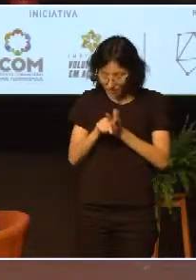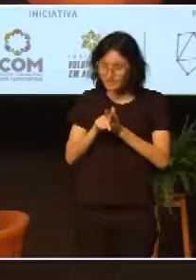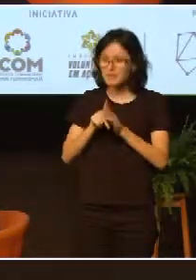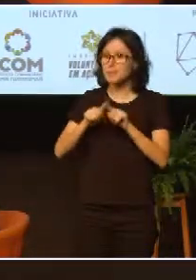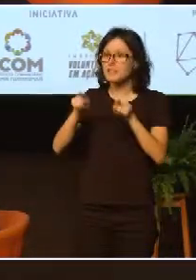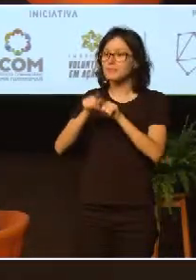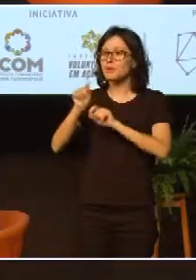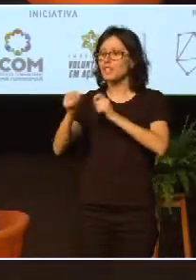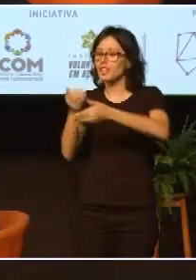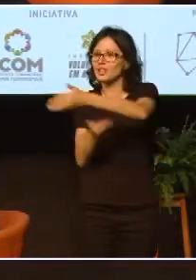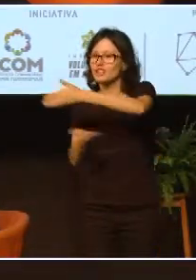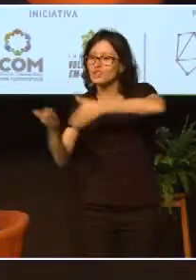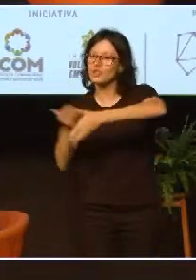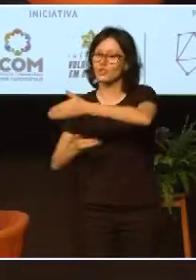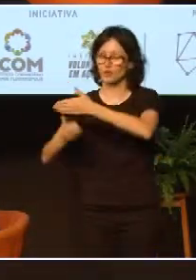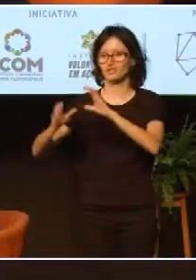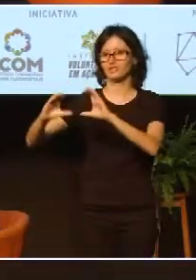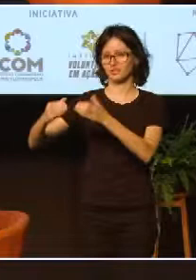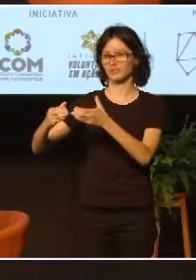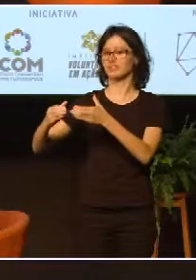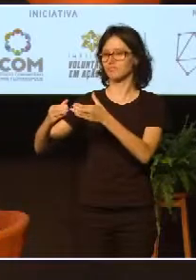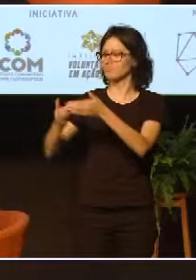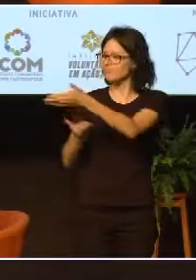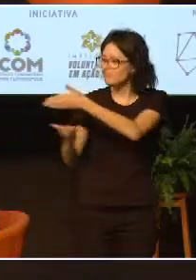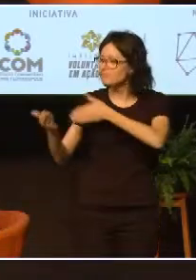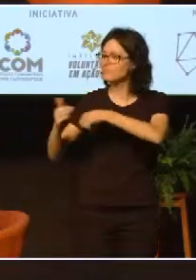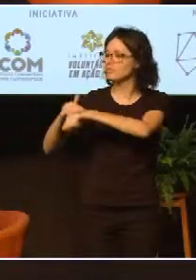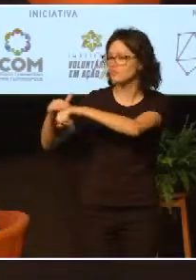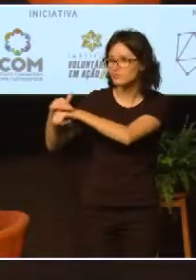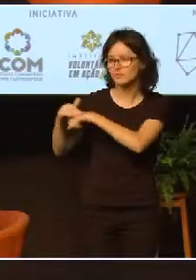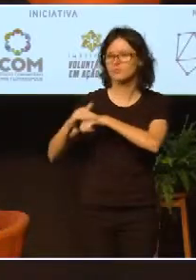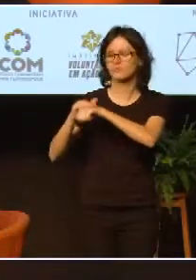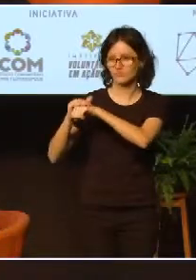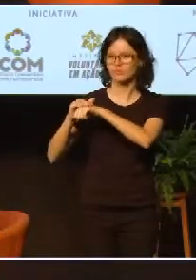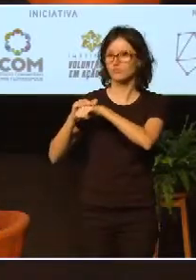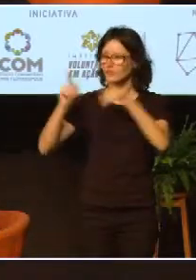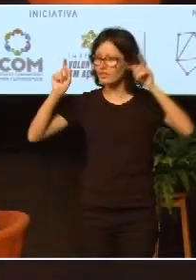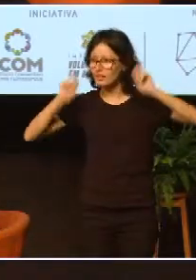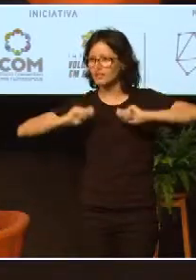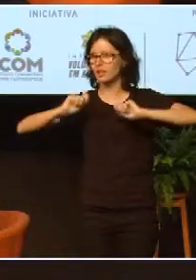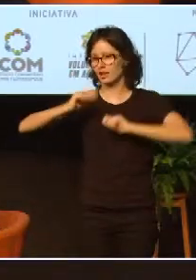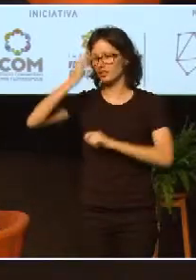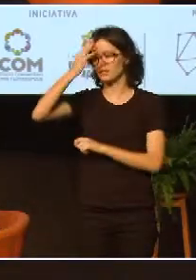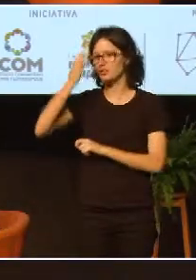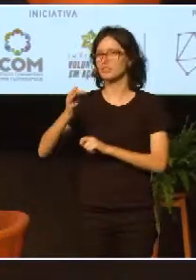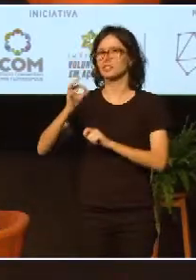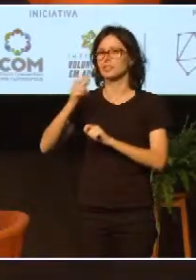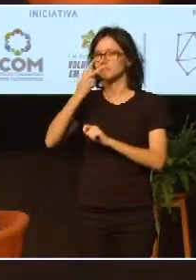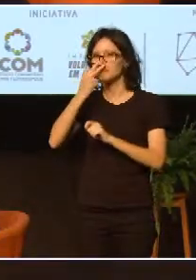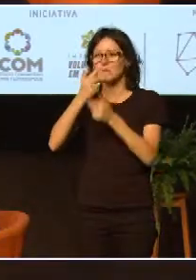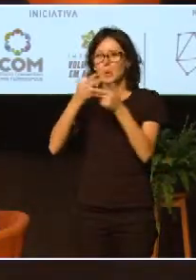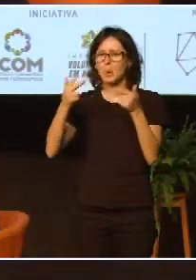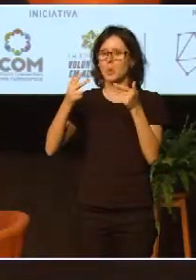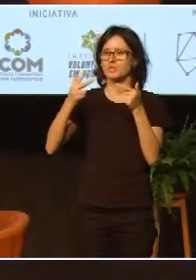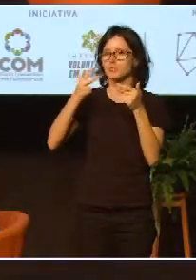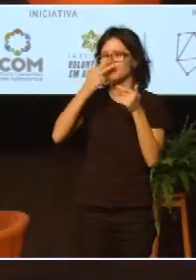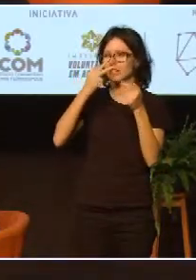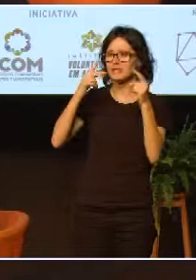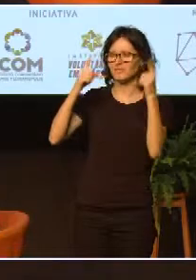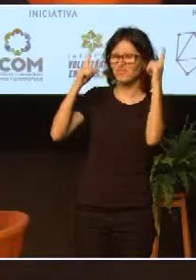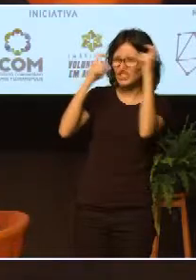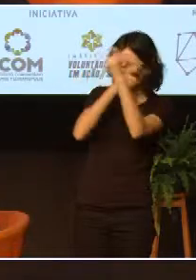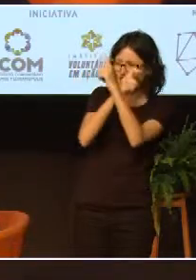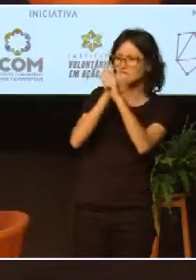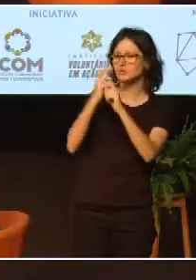e das interações com as pessoas, né? E você consegue entender toda a complexidade, os altos e baixos, quando